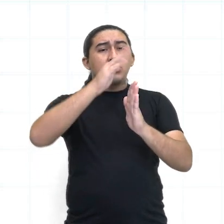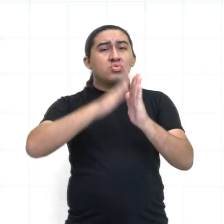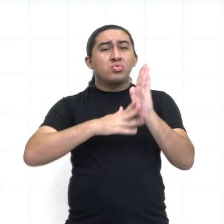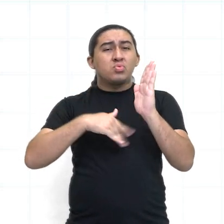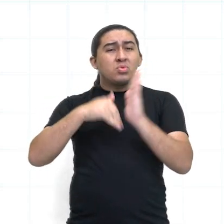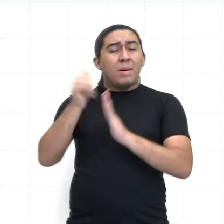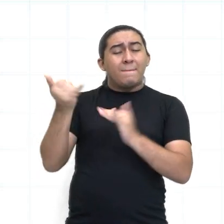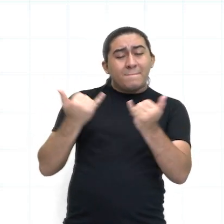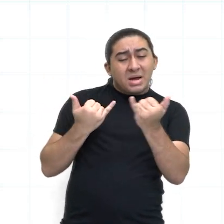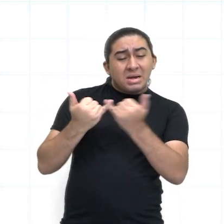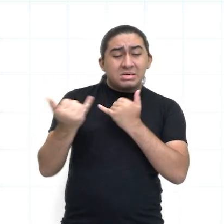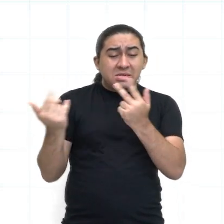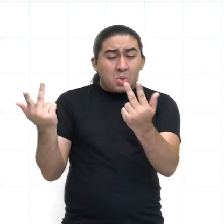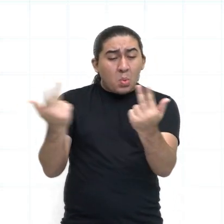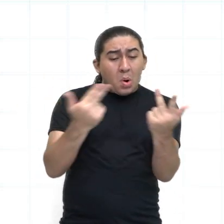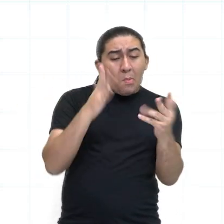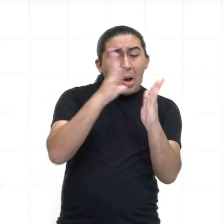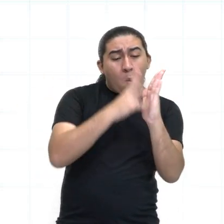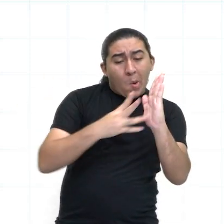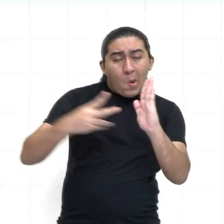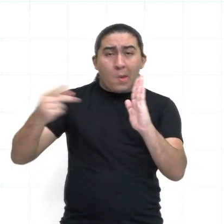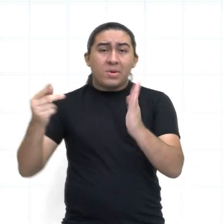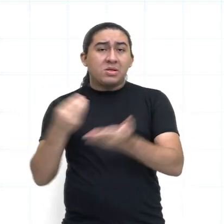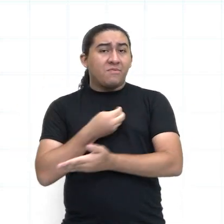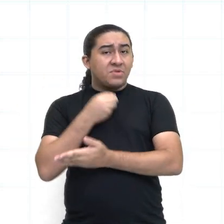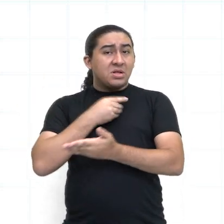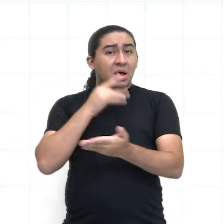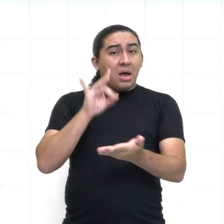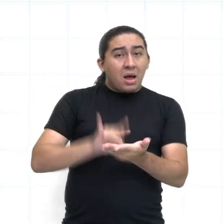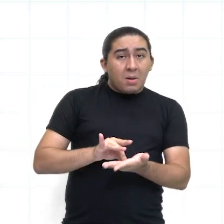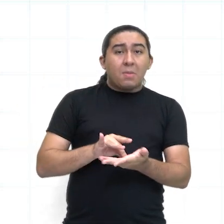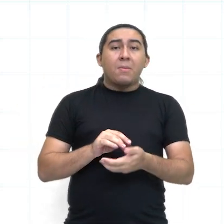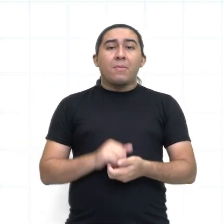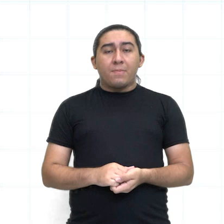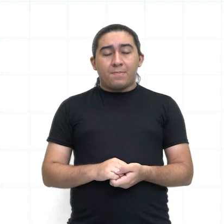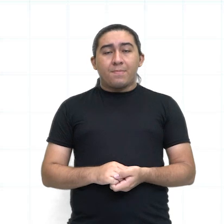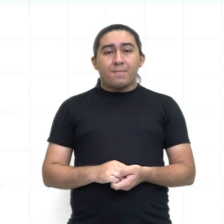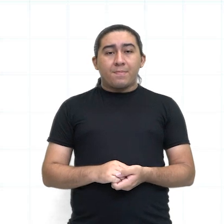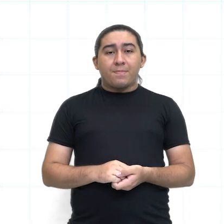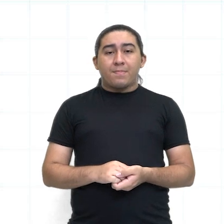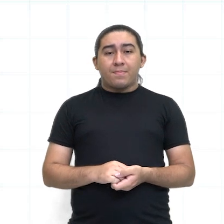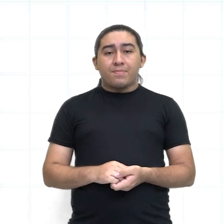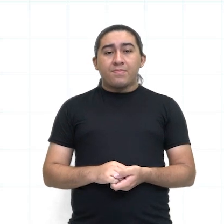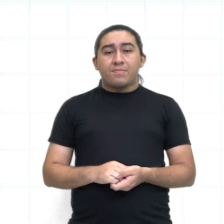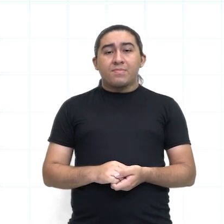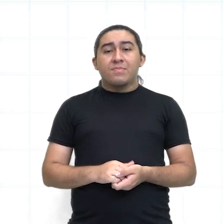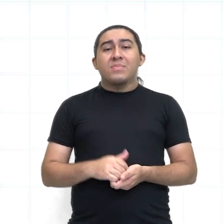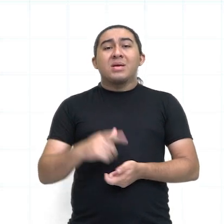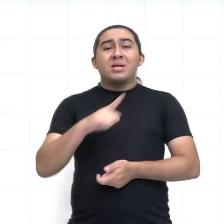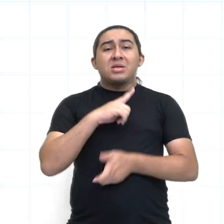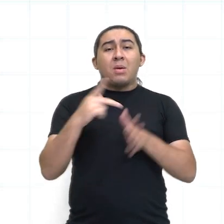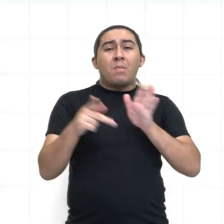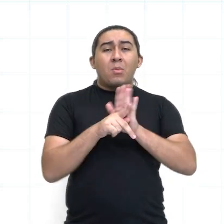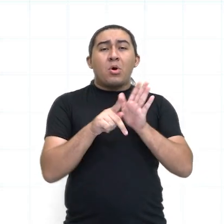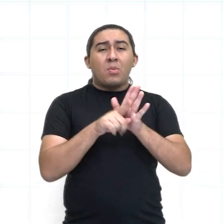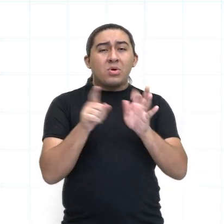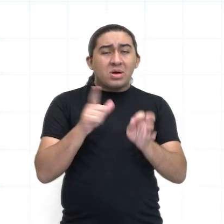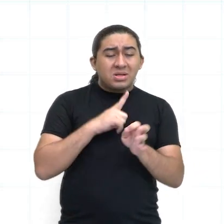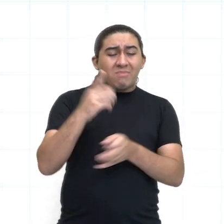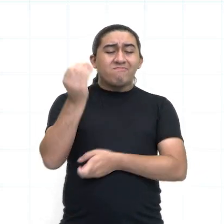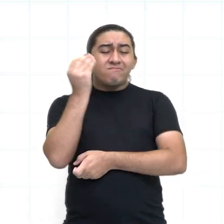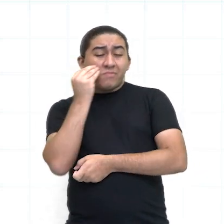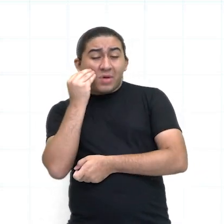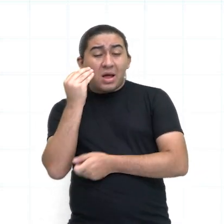possível com a realidade. Se ele fosse pintar uma pessoa, eles misturavam as tintas na paleta até conseguir